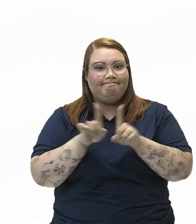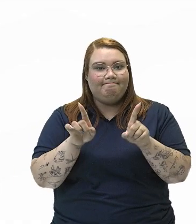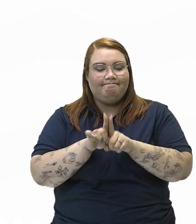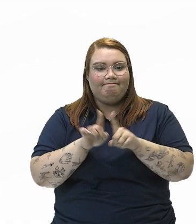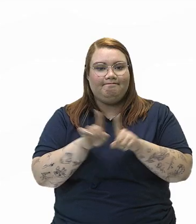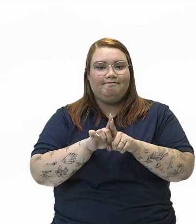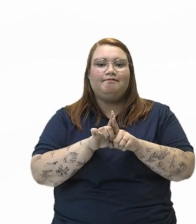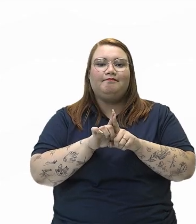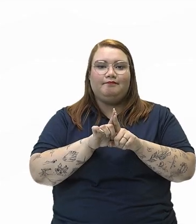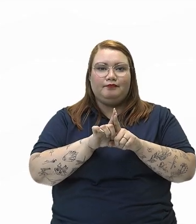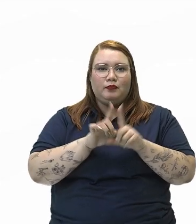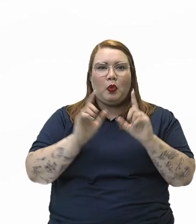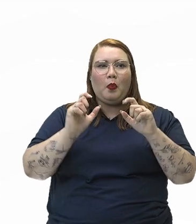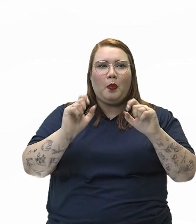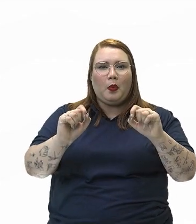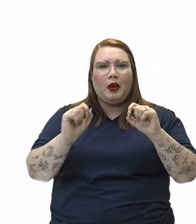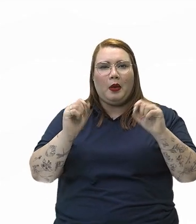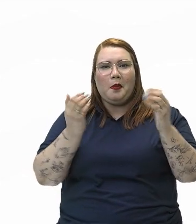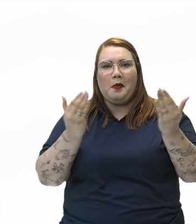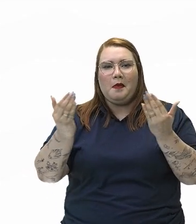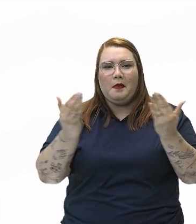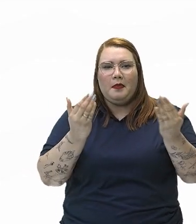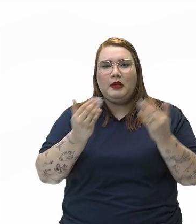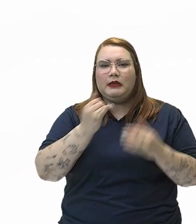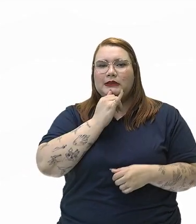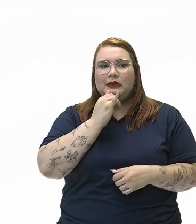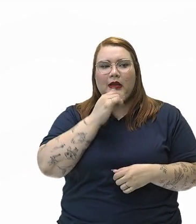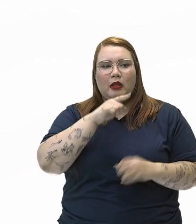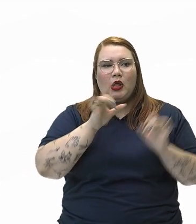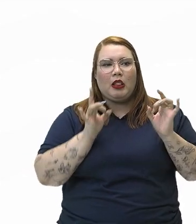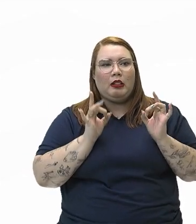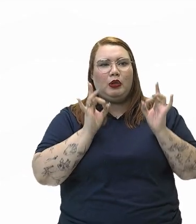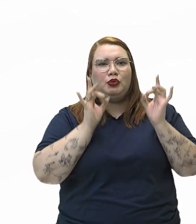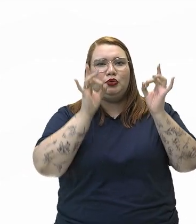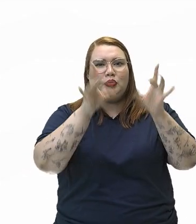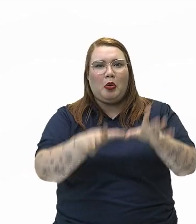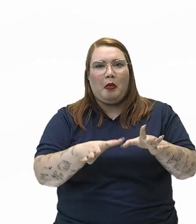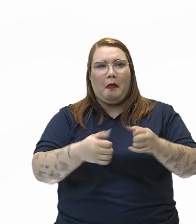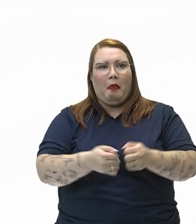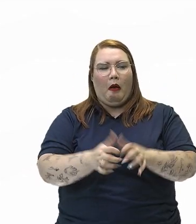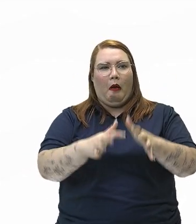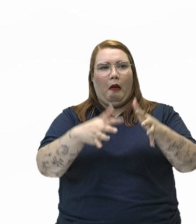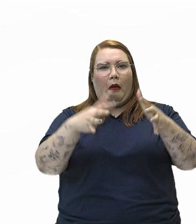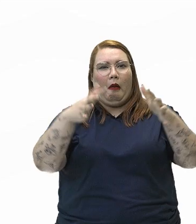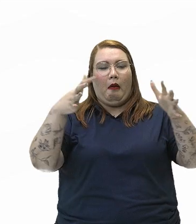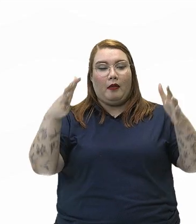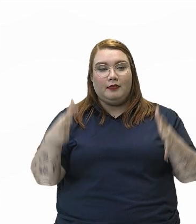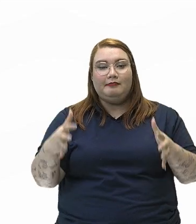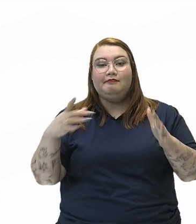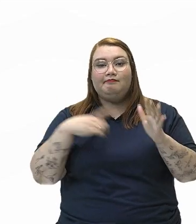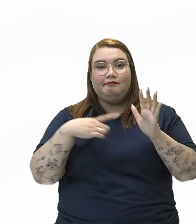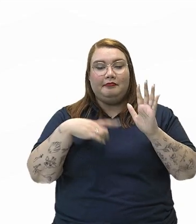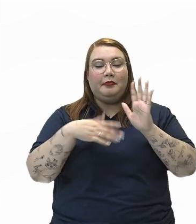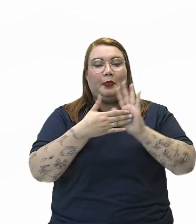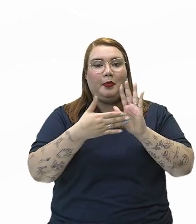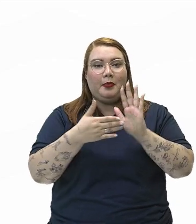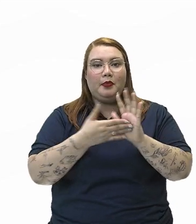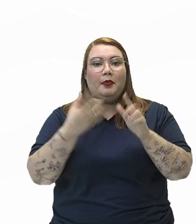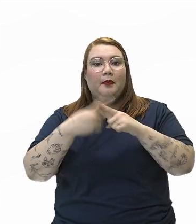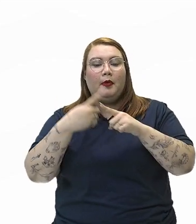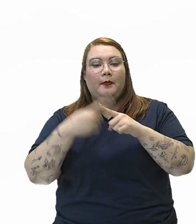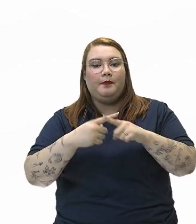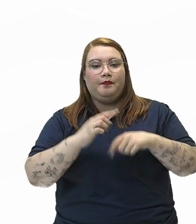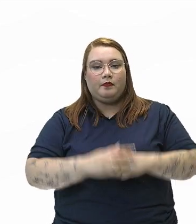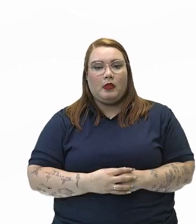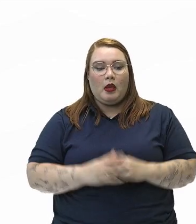fim dos cemitérios a céu aberto, sim, nós temos aí uma proposta também através desta lei. Por quê?